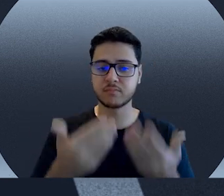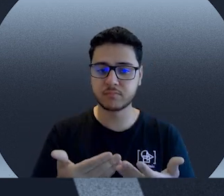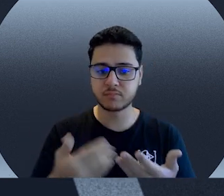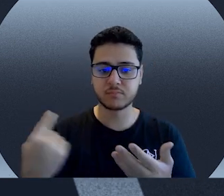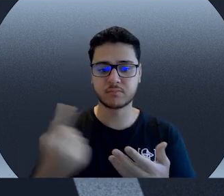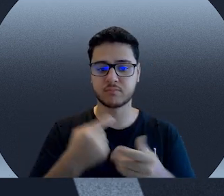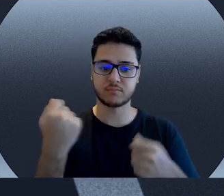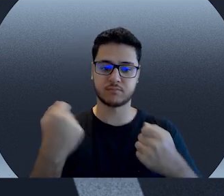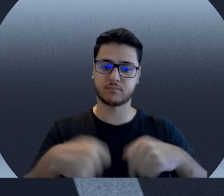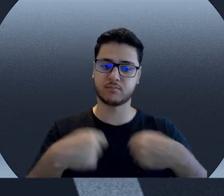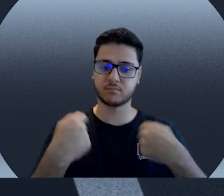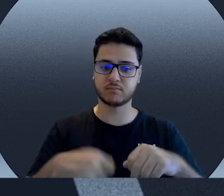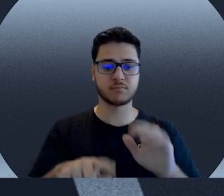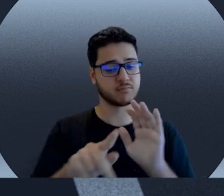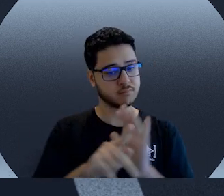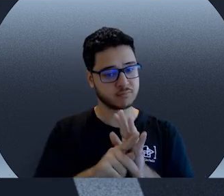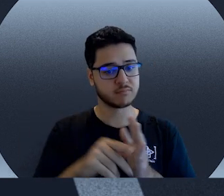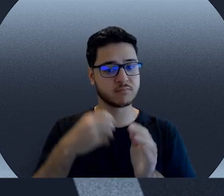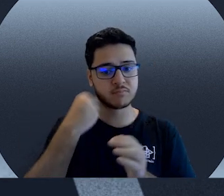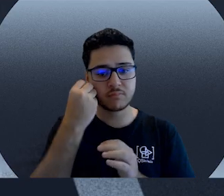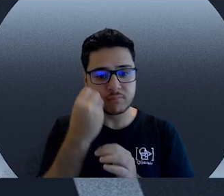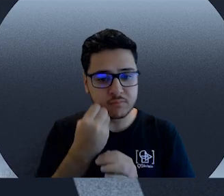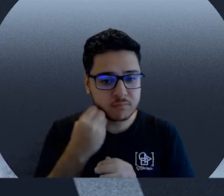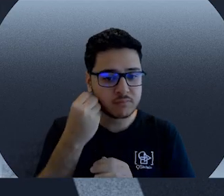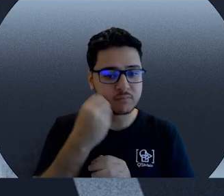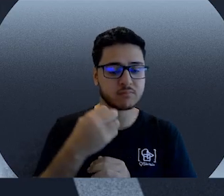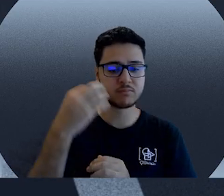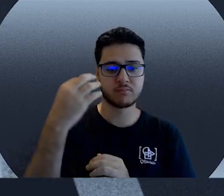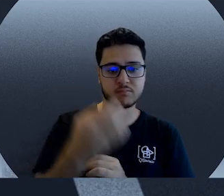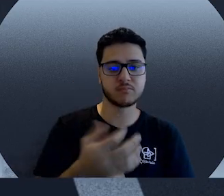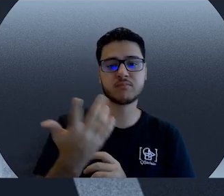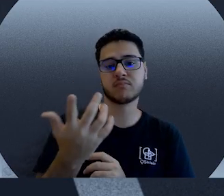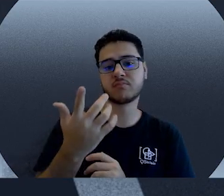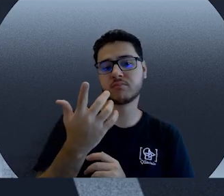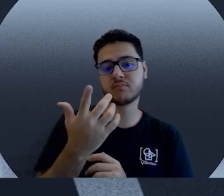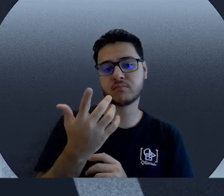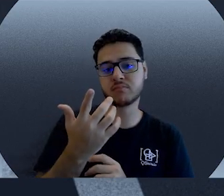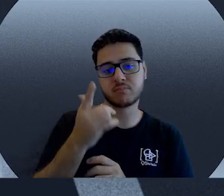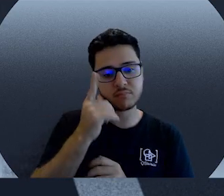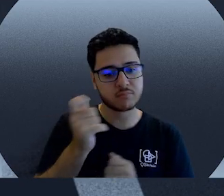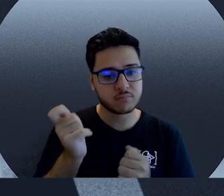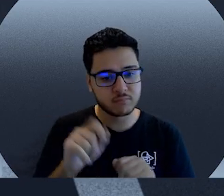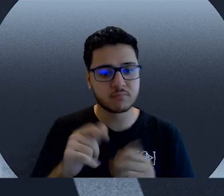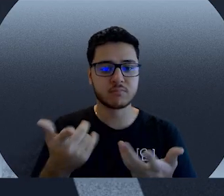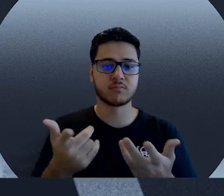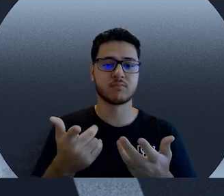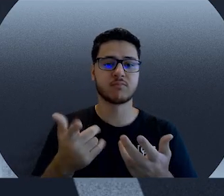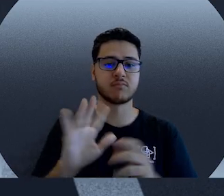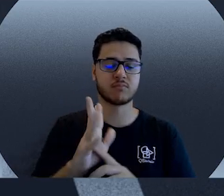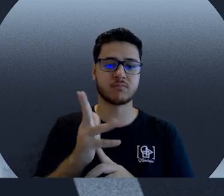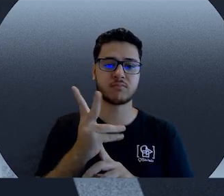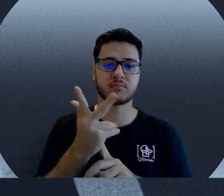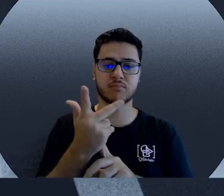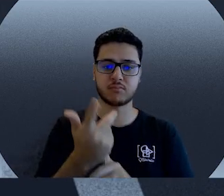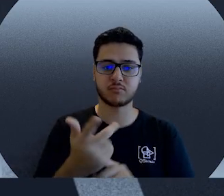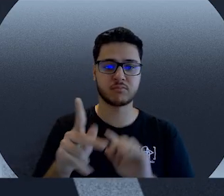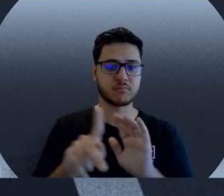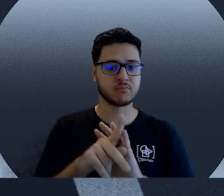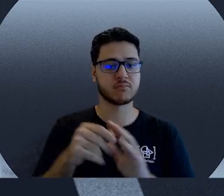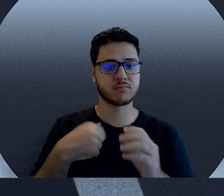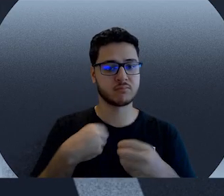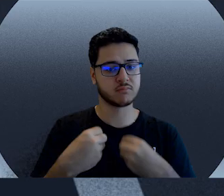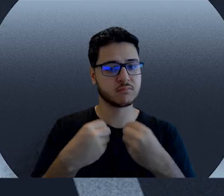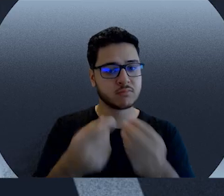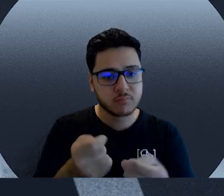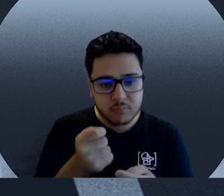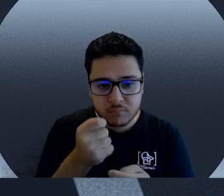que a gente precisa explorar. A gente não pode deixar que esse material, essa produção artística que está sendo